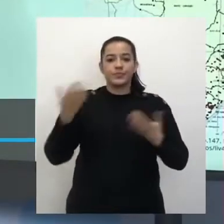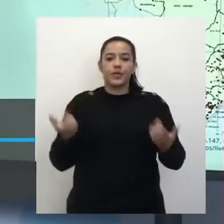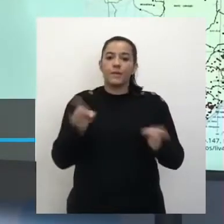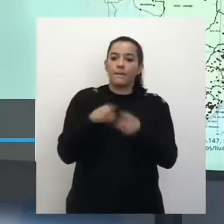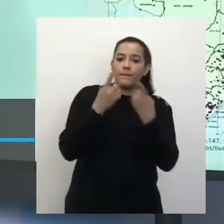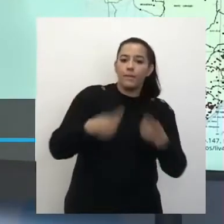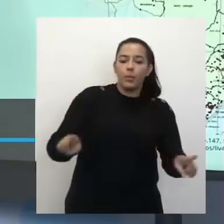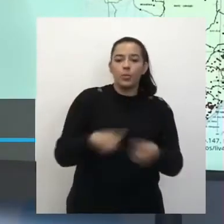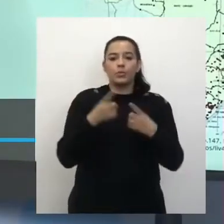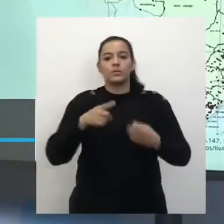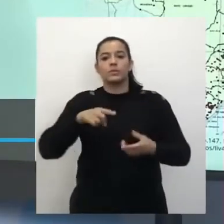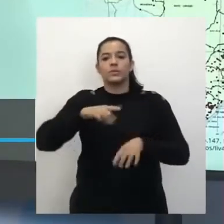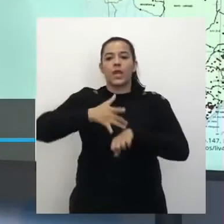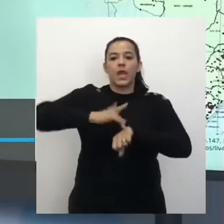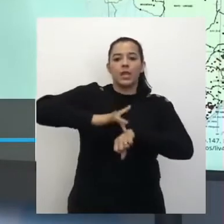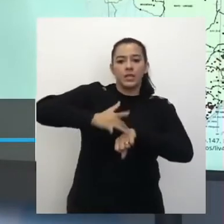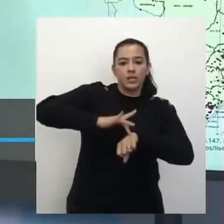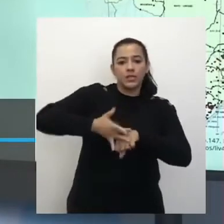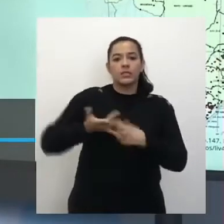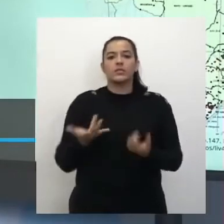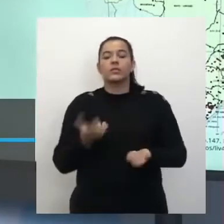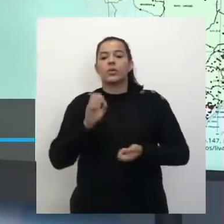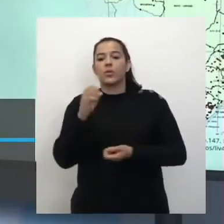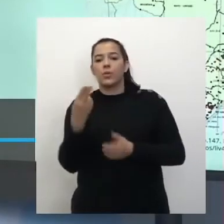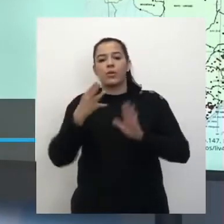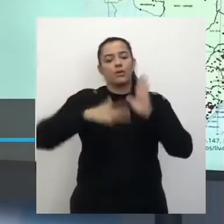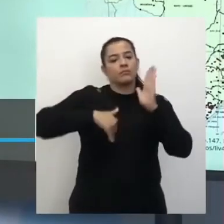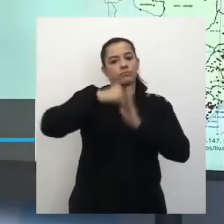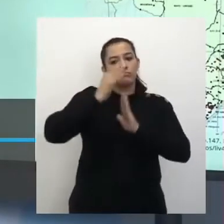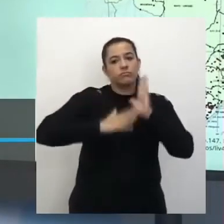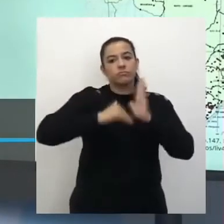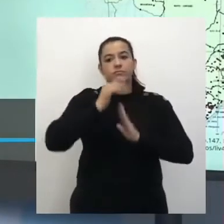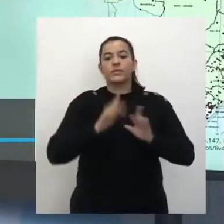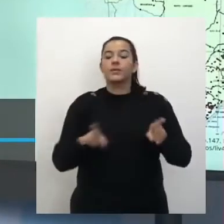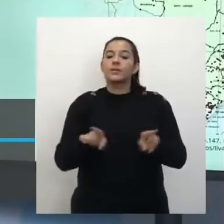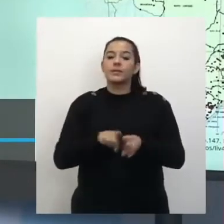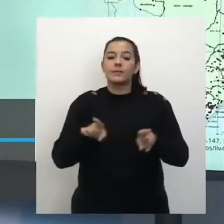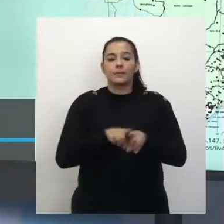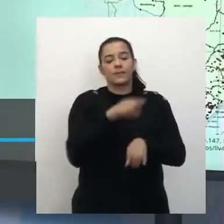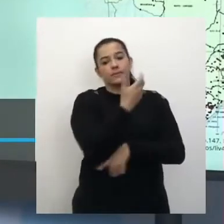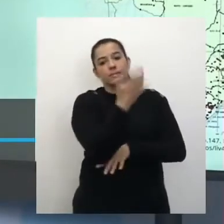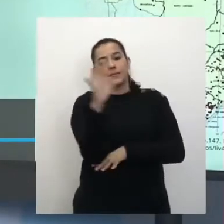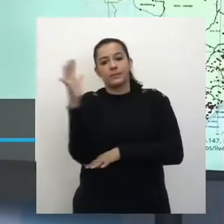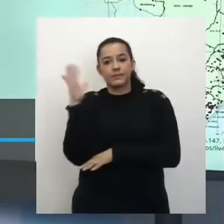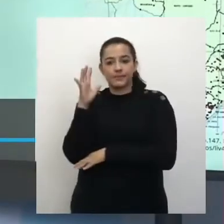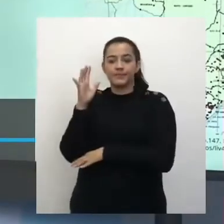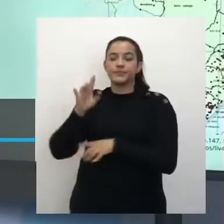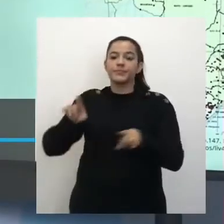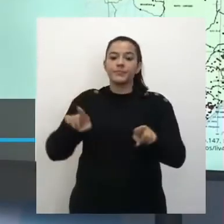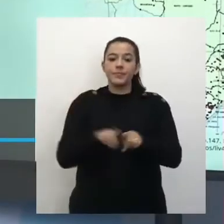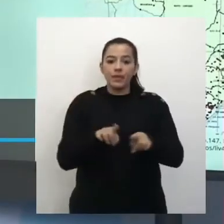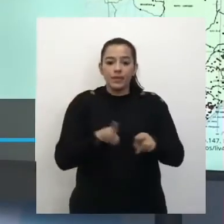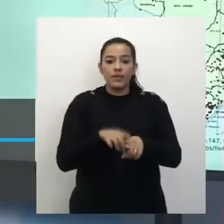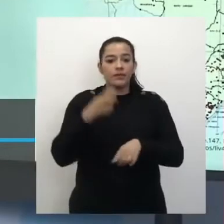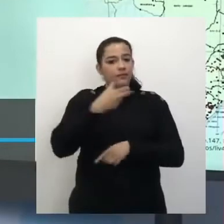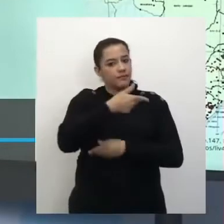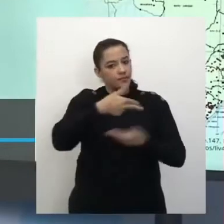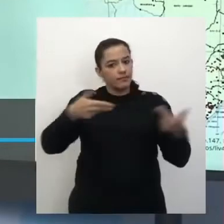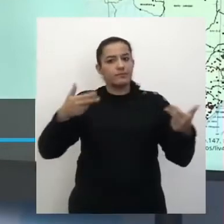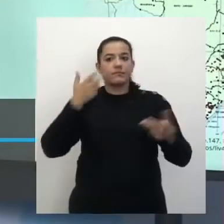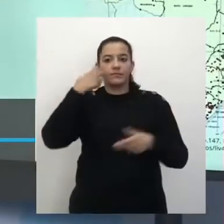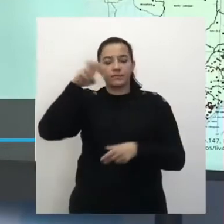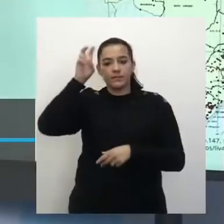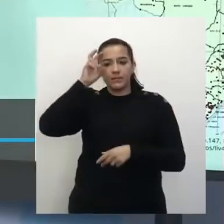música, dança, né, ou a pintura mesmo, como também pode ser da natureza, né? Nós temos várias culturas da natureza que